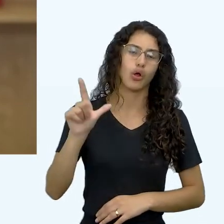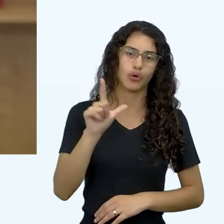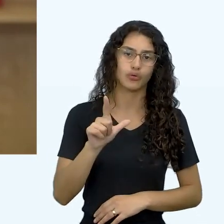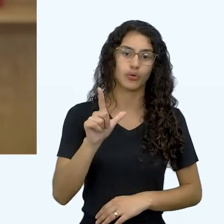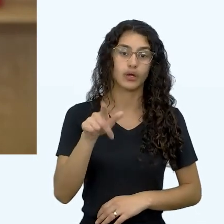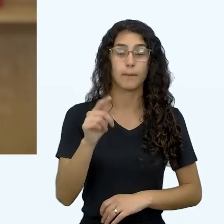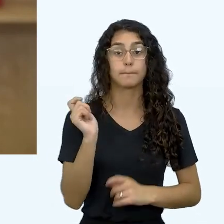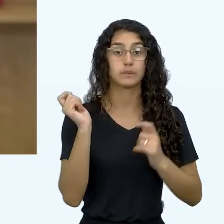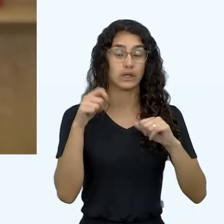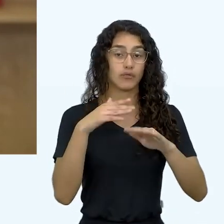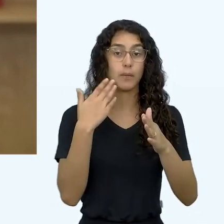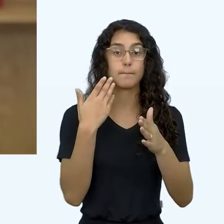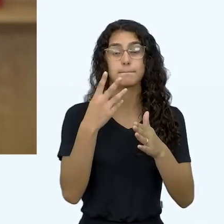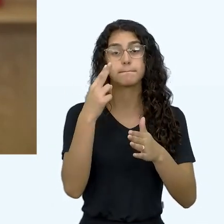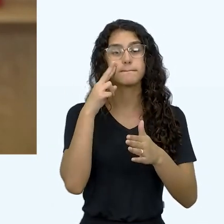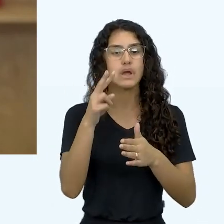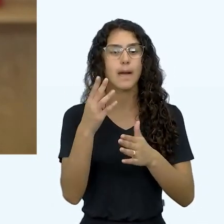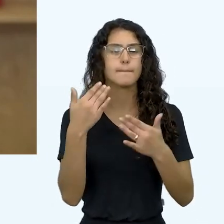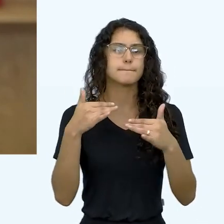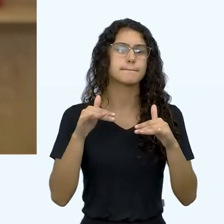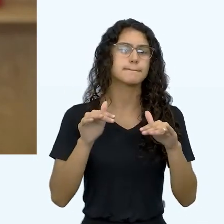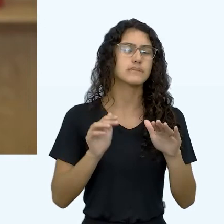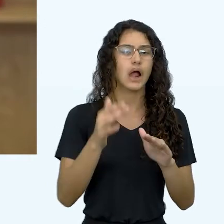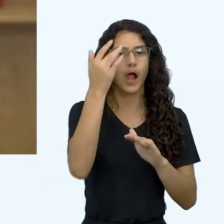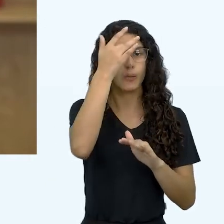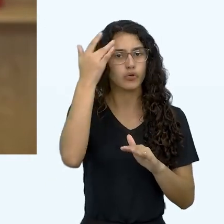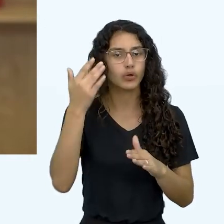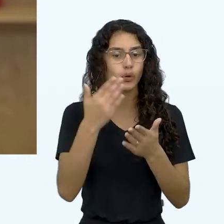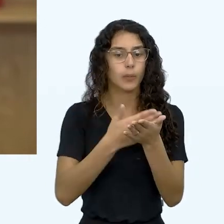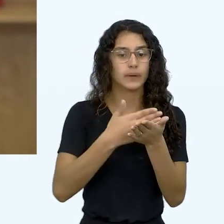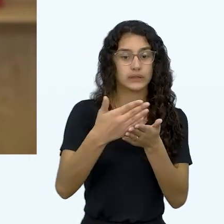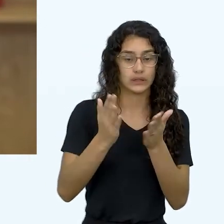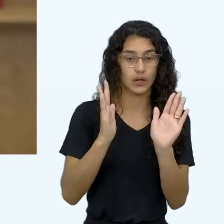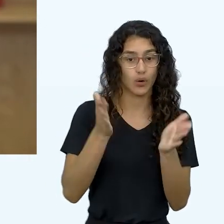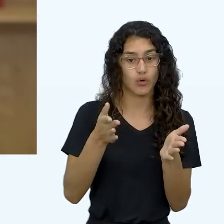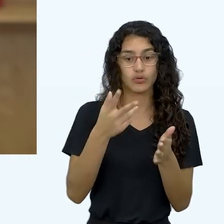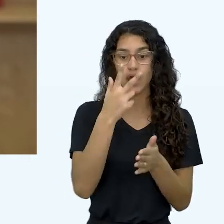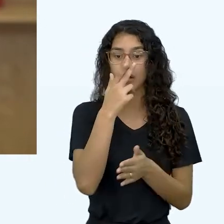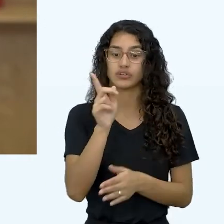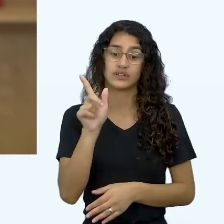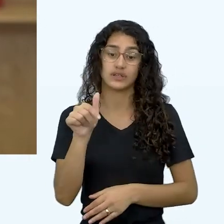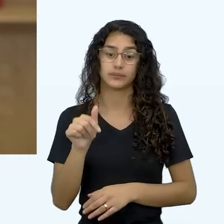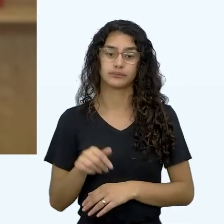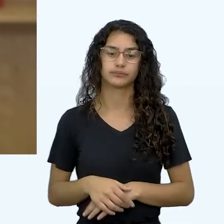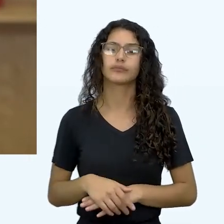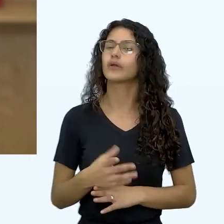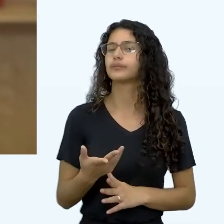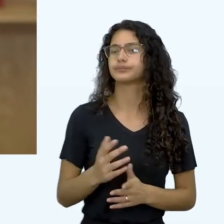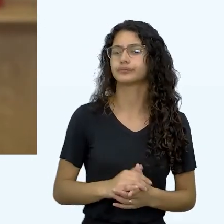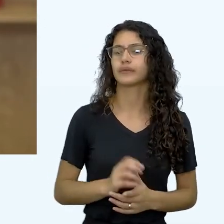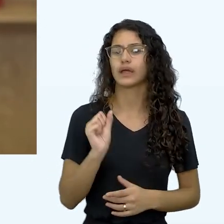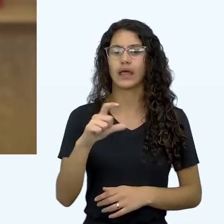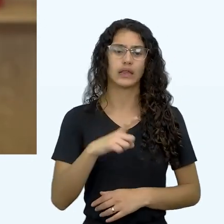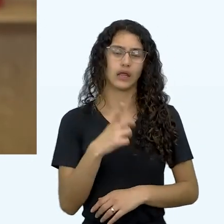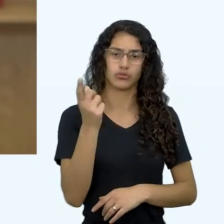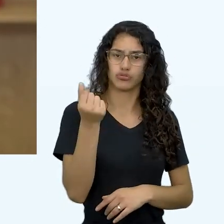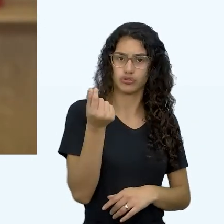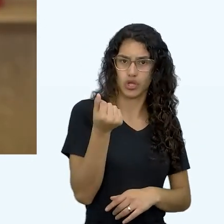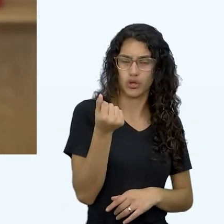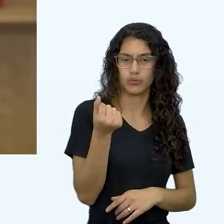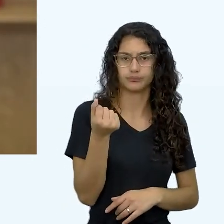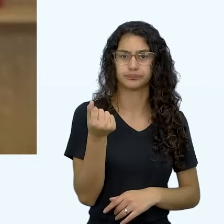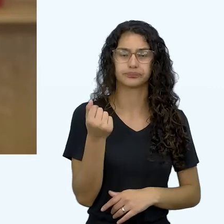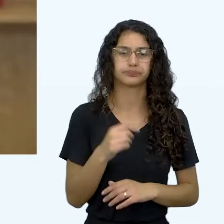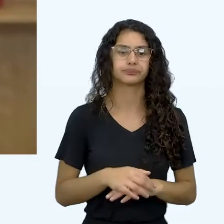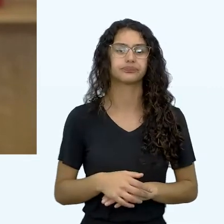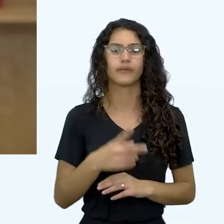é possível prever o futuro. Só que as pessoas que estão começando hoje, elas acham que é. Olha só que engraçado, quem tem dinheiro e quem está muito